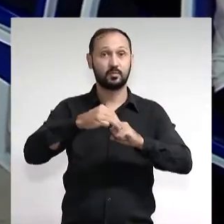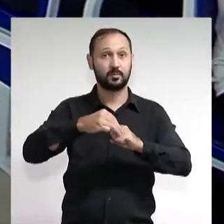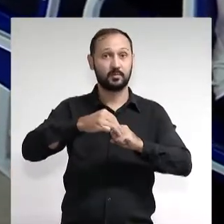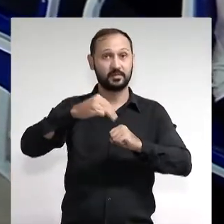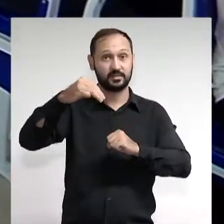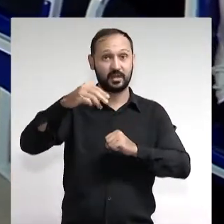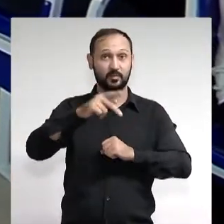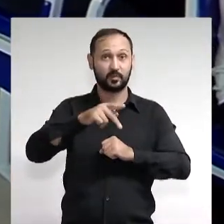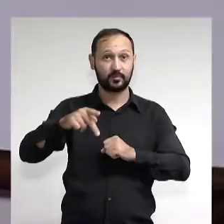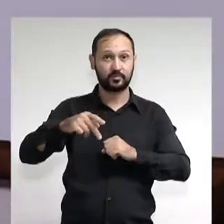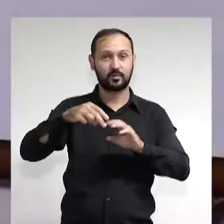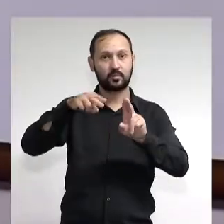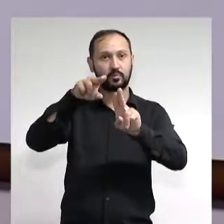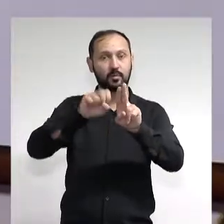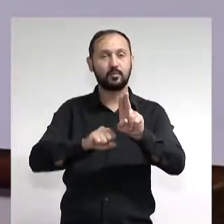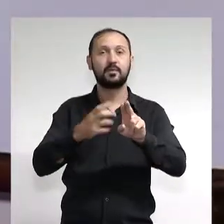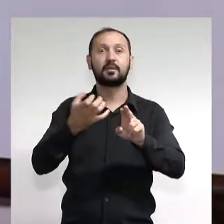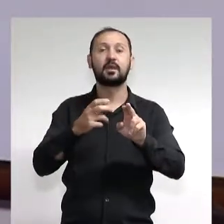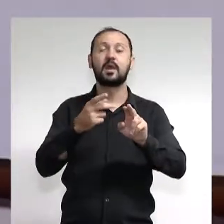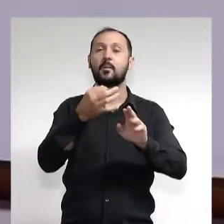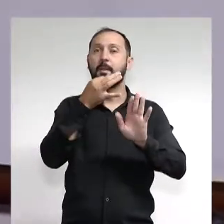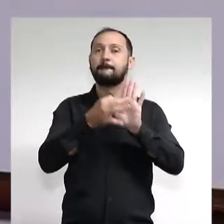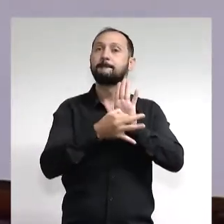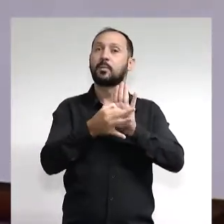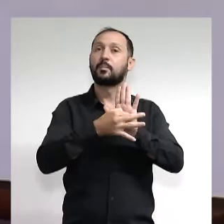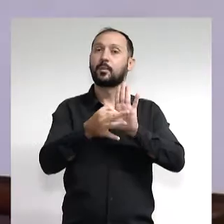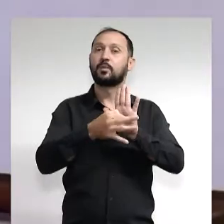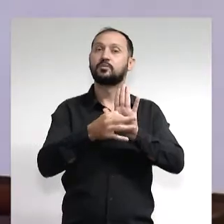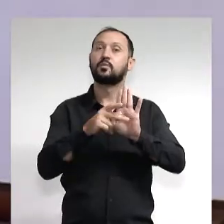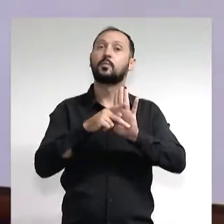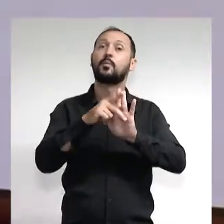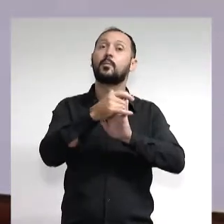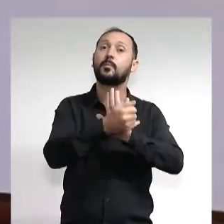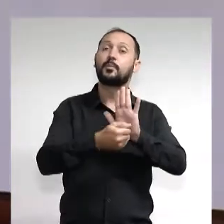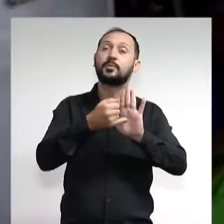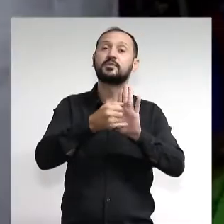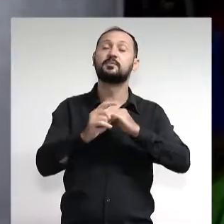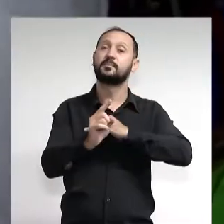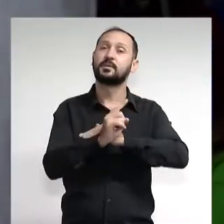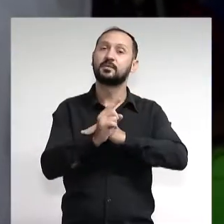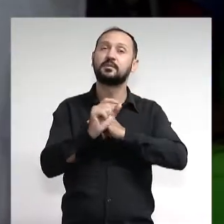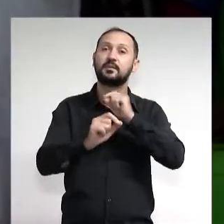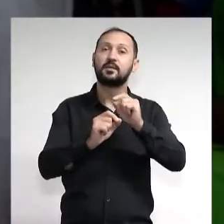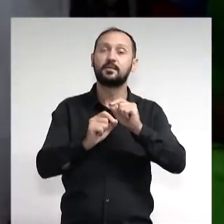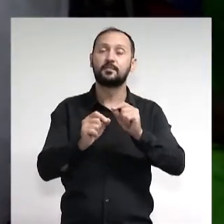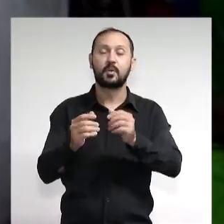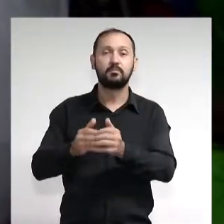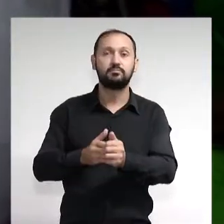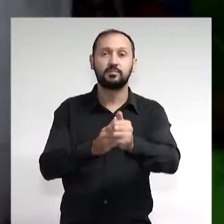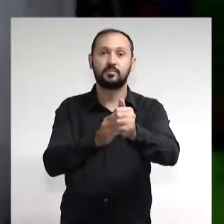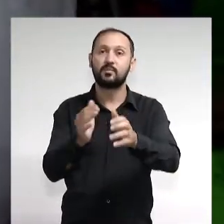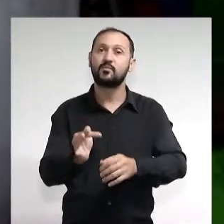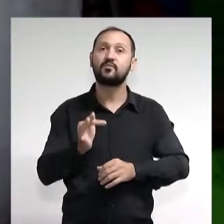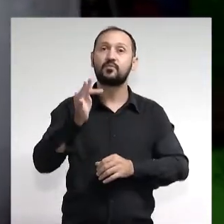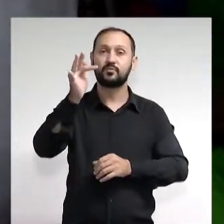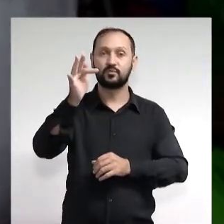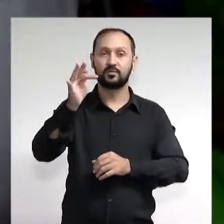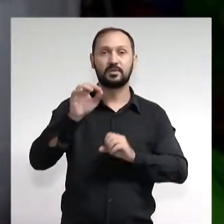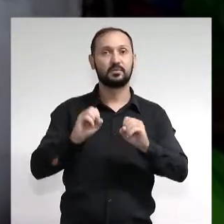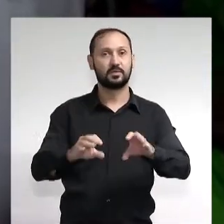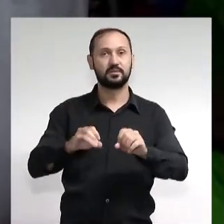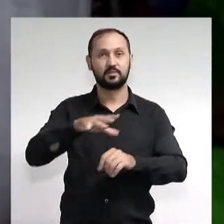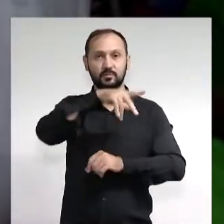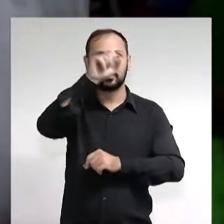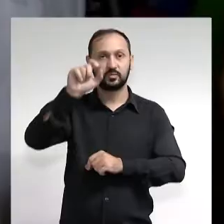do mestrado profissional da UEMS, propõe um plano de ação para que o poder público lide com esses estudantes, um passo para o futuro da